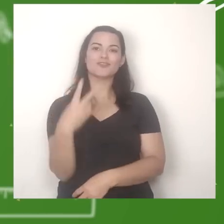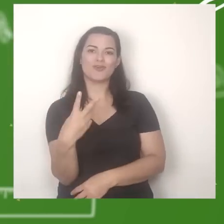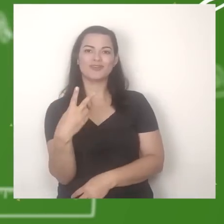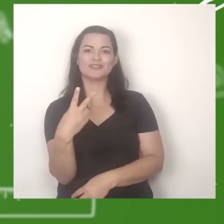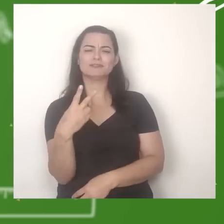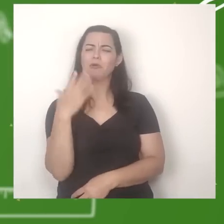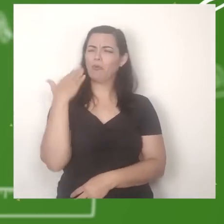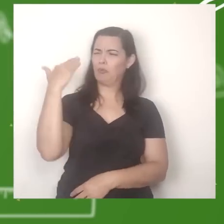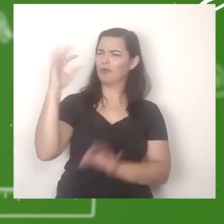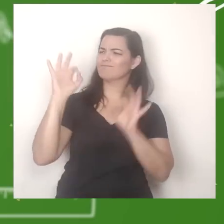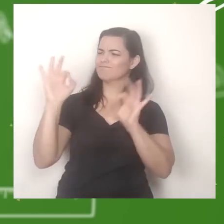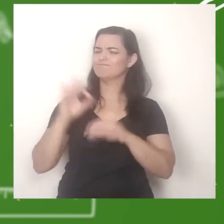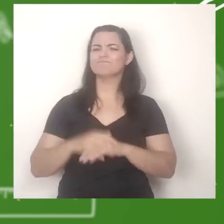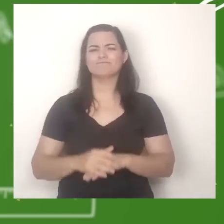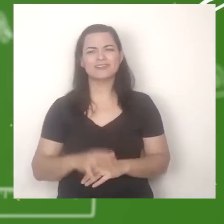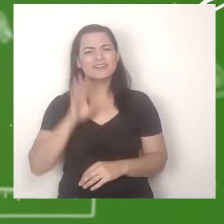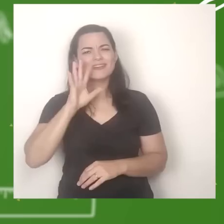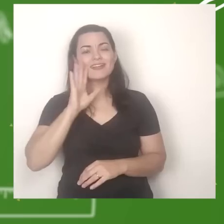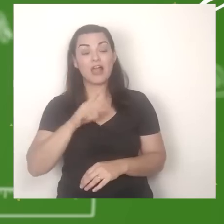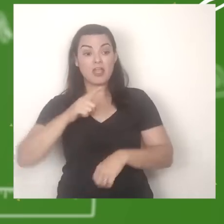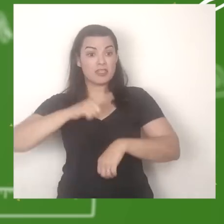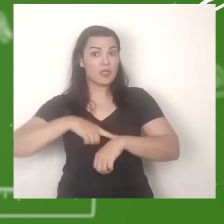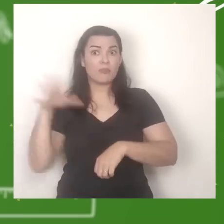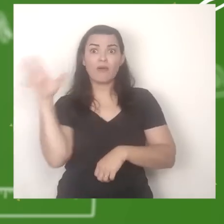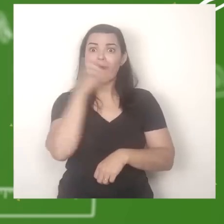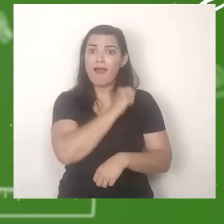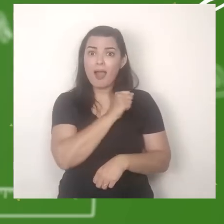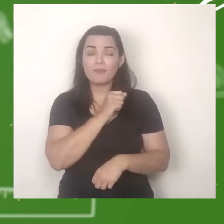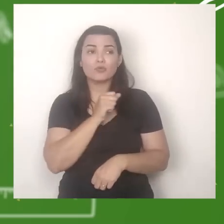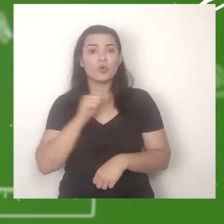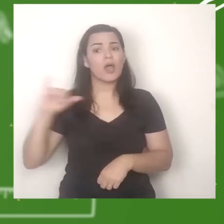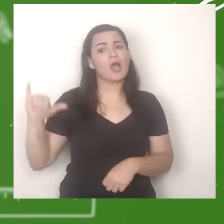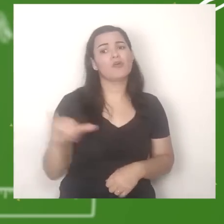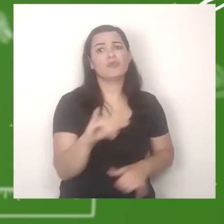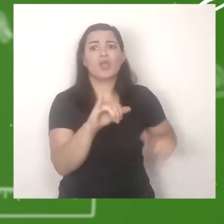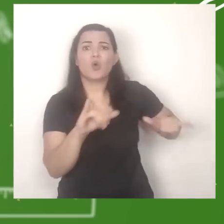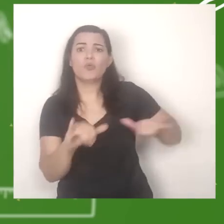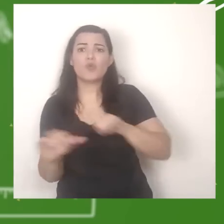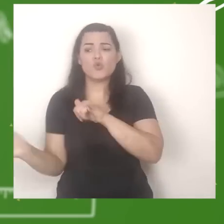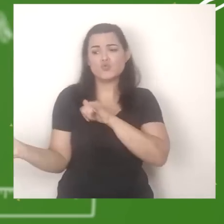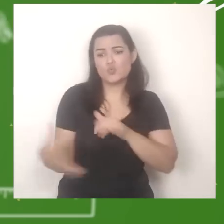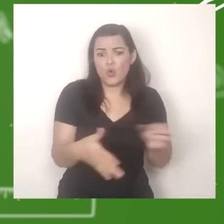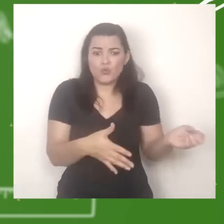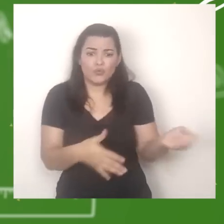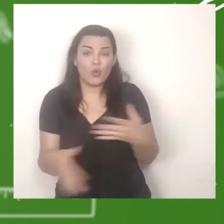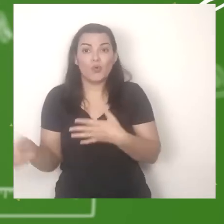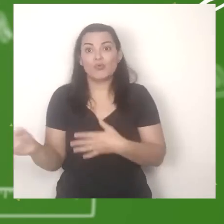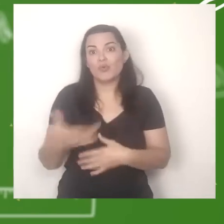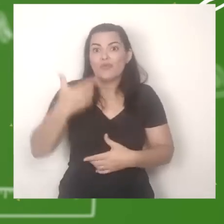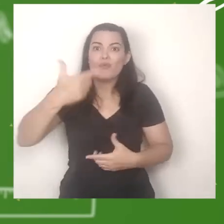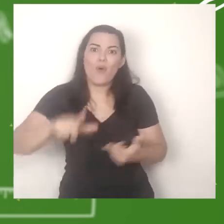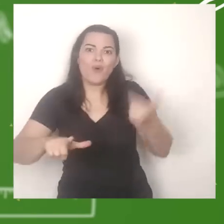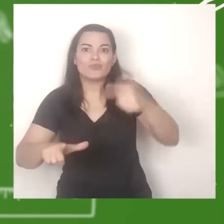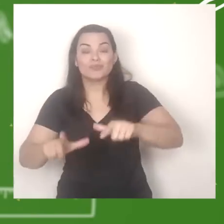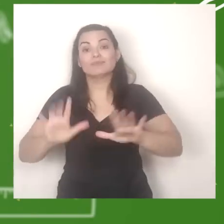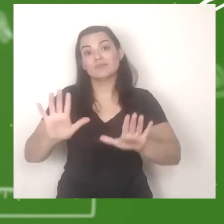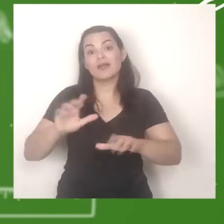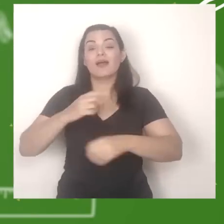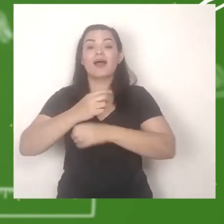um sucesso! Em pouco tempo, começaram a aparecer aviões bem mais modernos. E